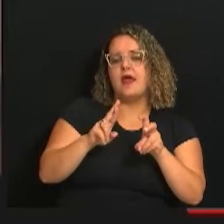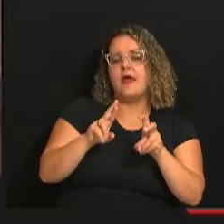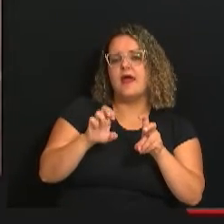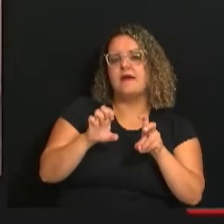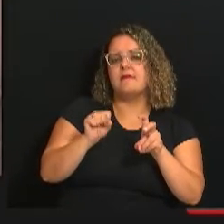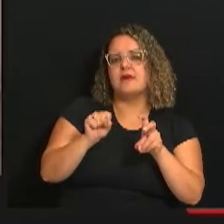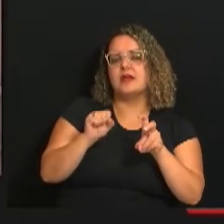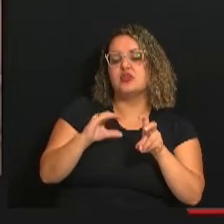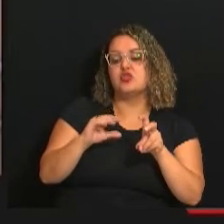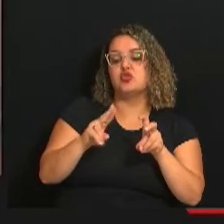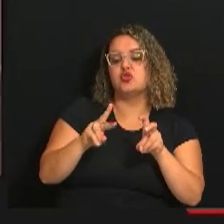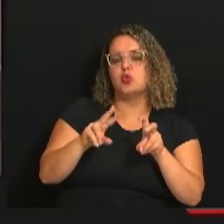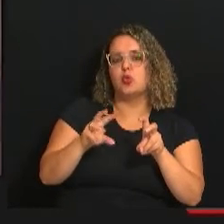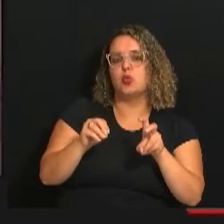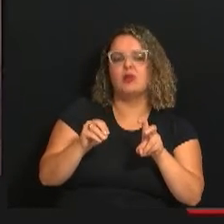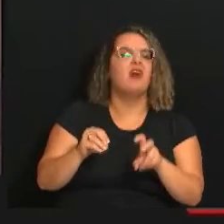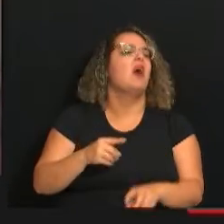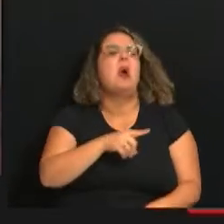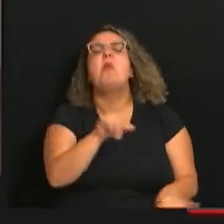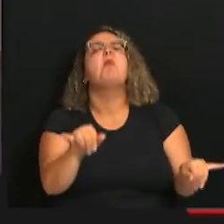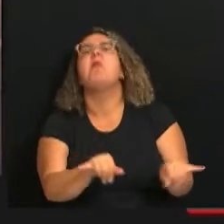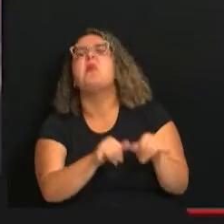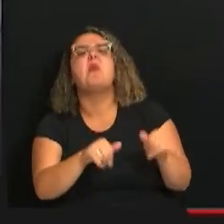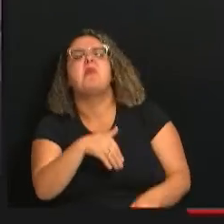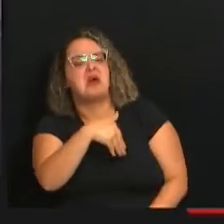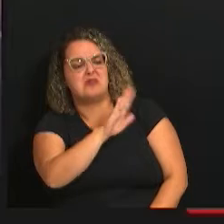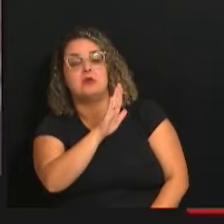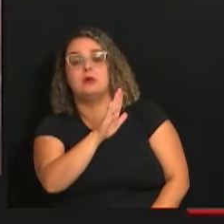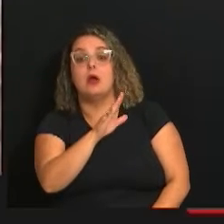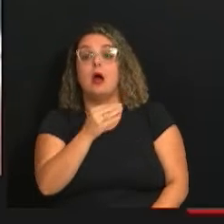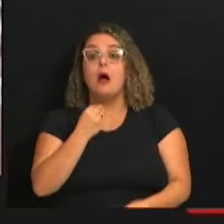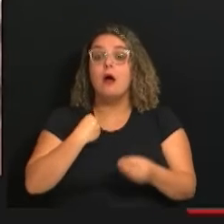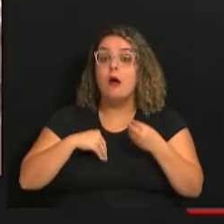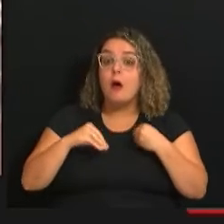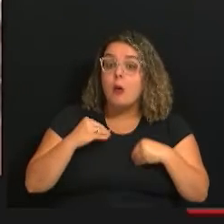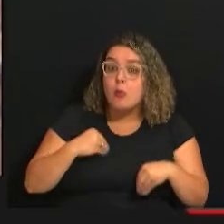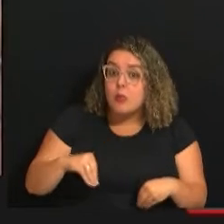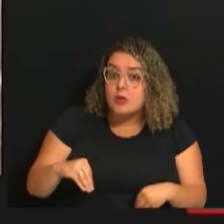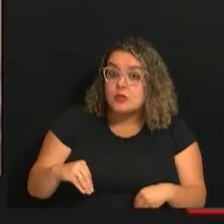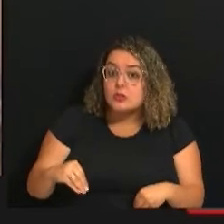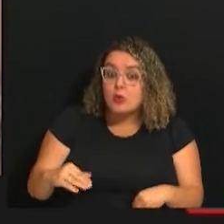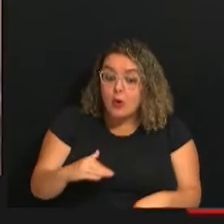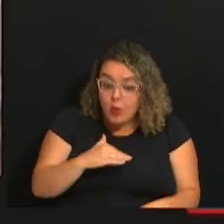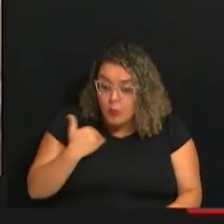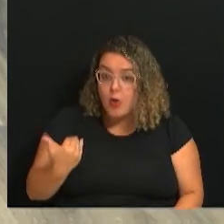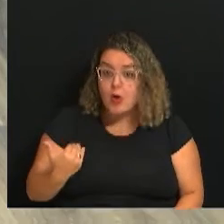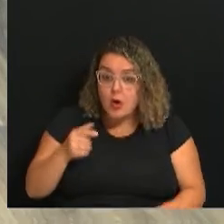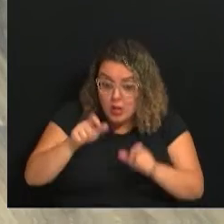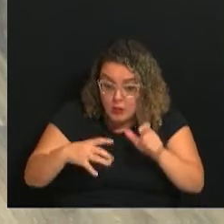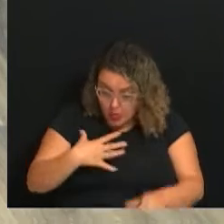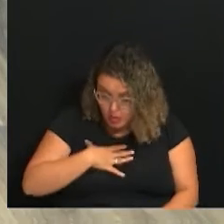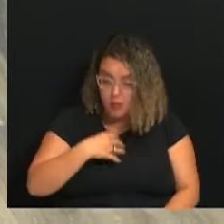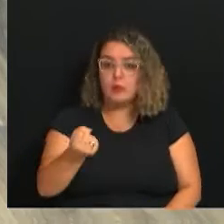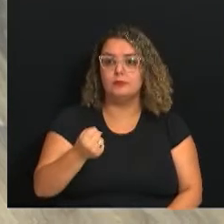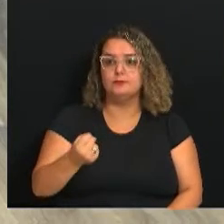por tantas pessoas, que é um homem de uma fé